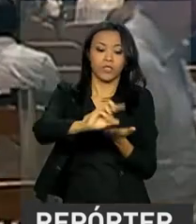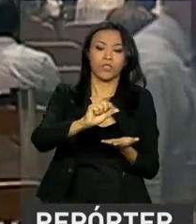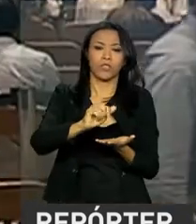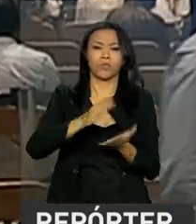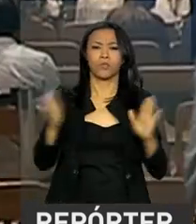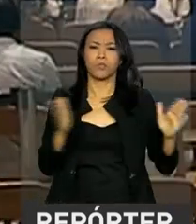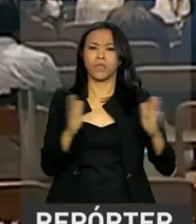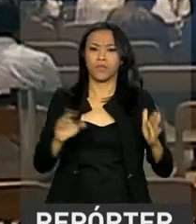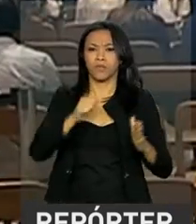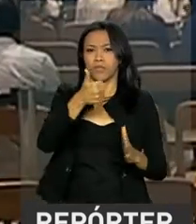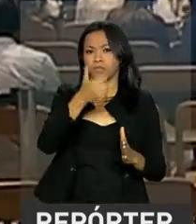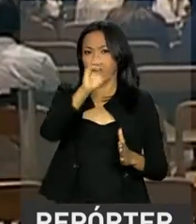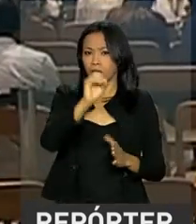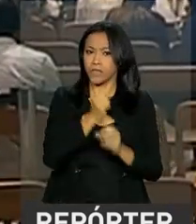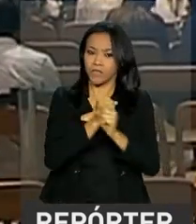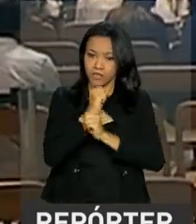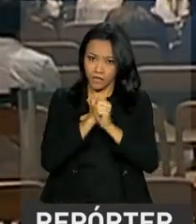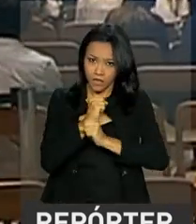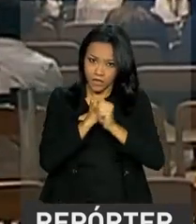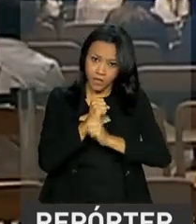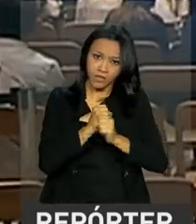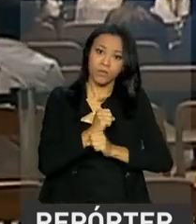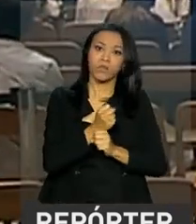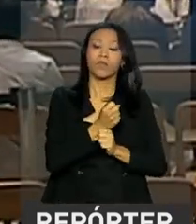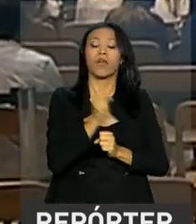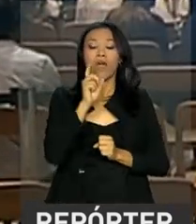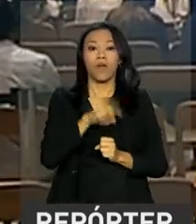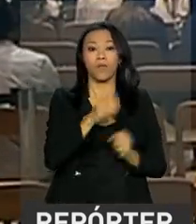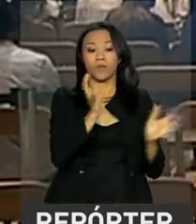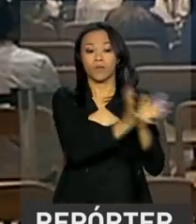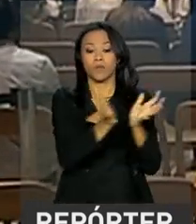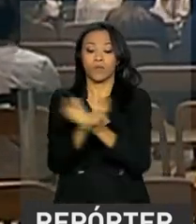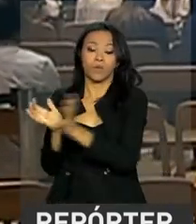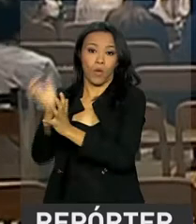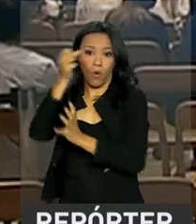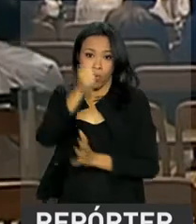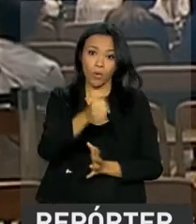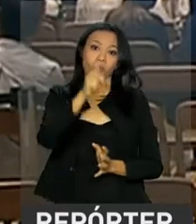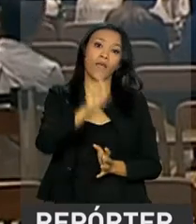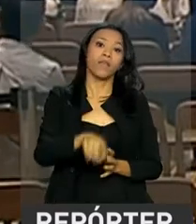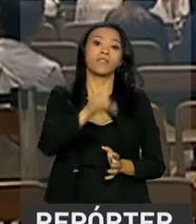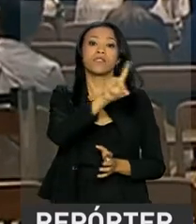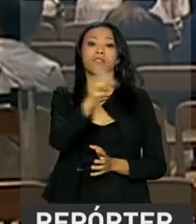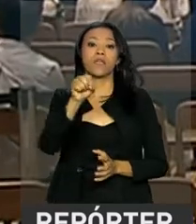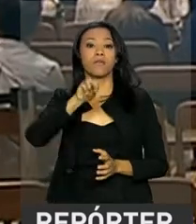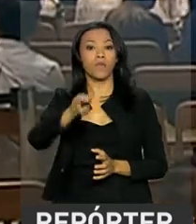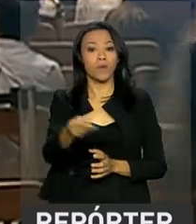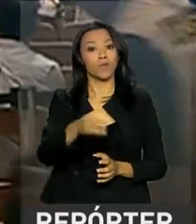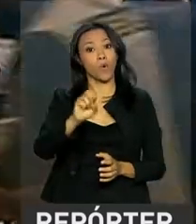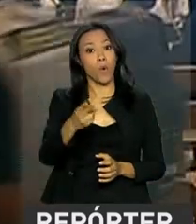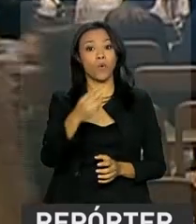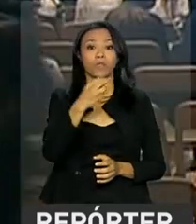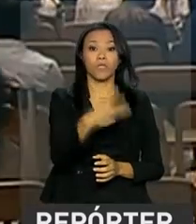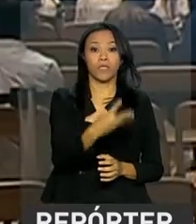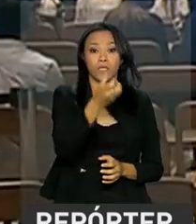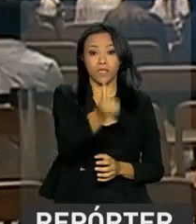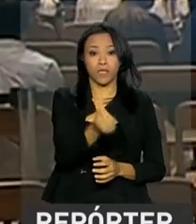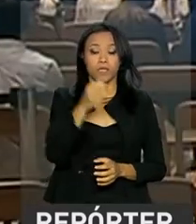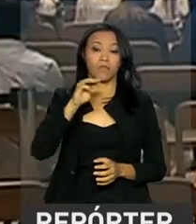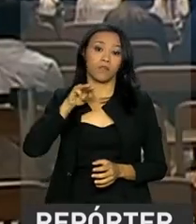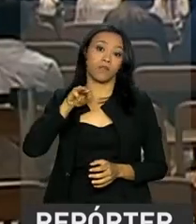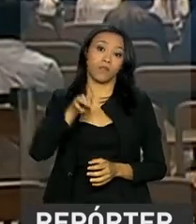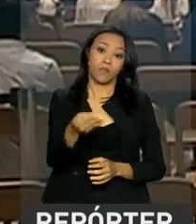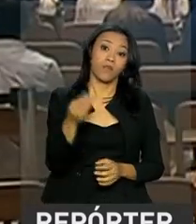10 anos relativos a esses 8 blocos é de 100 bilhões de reais ou 36 bilhões de dólares